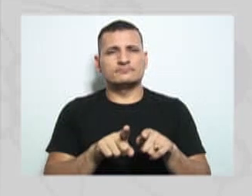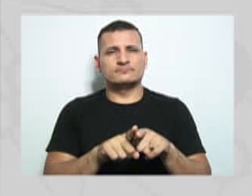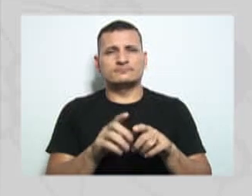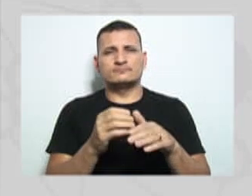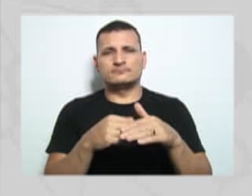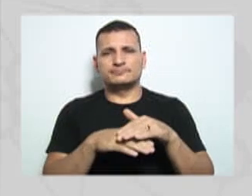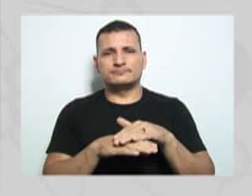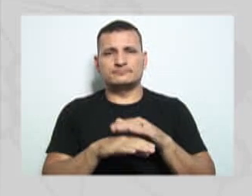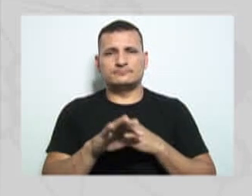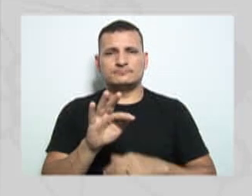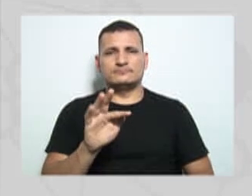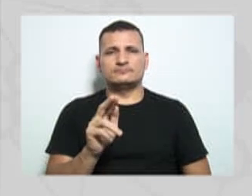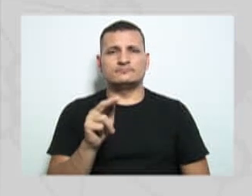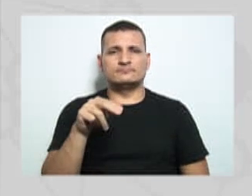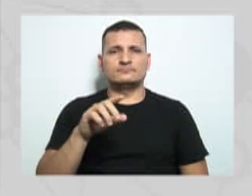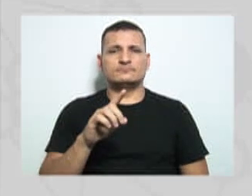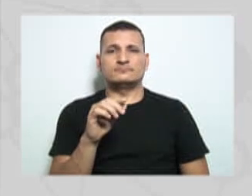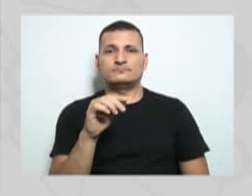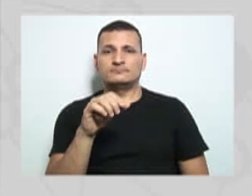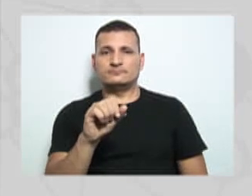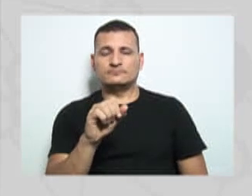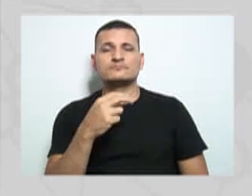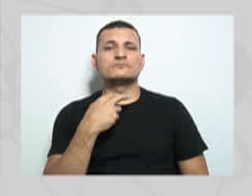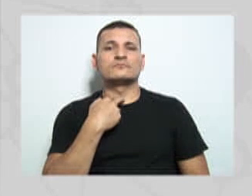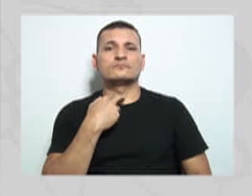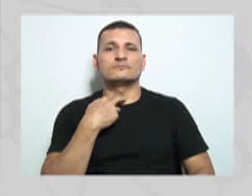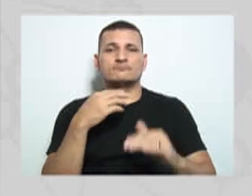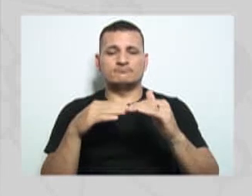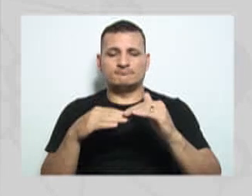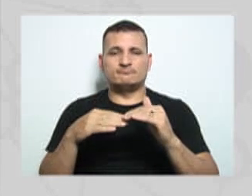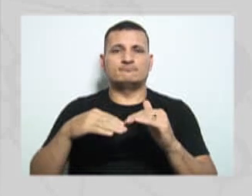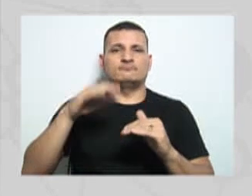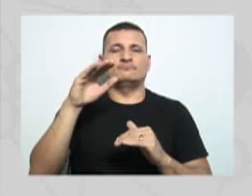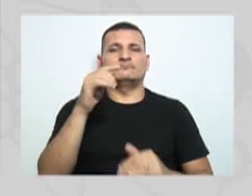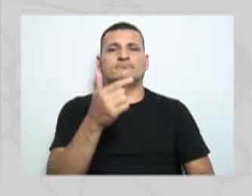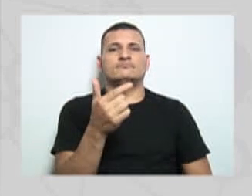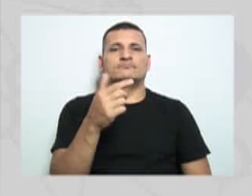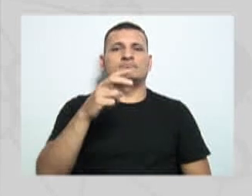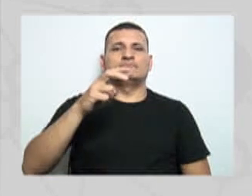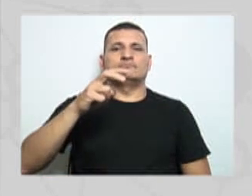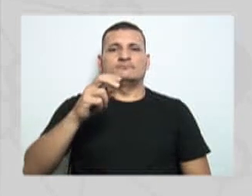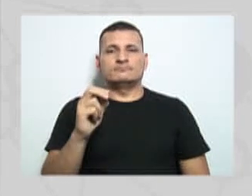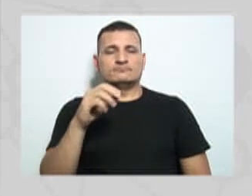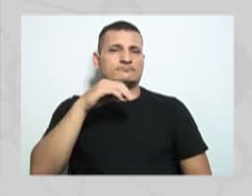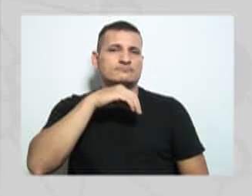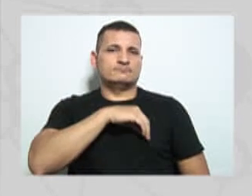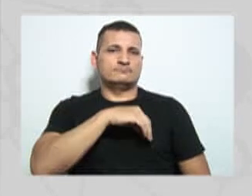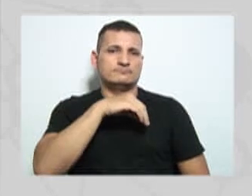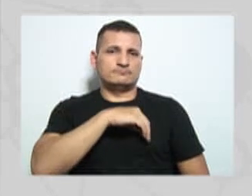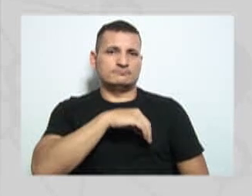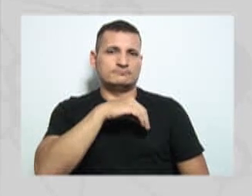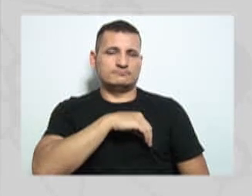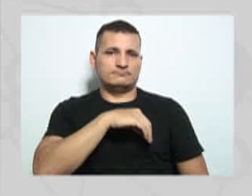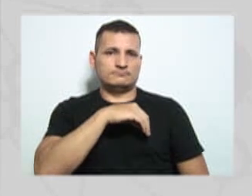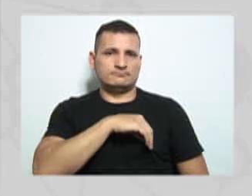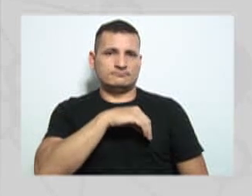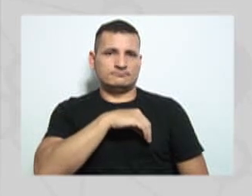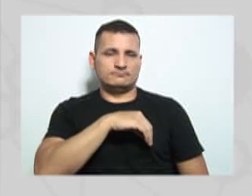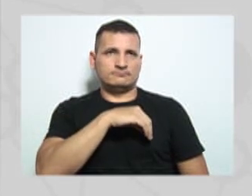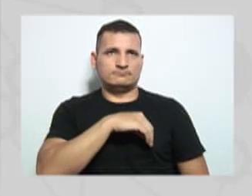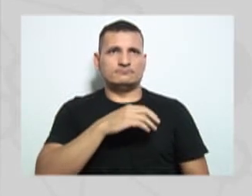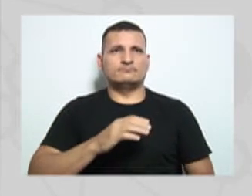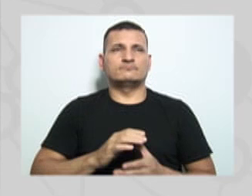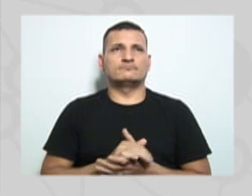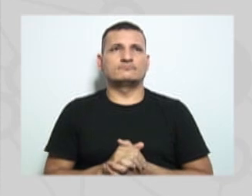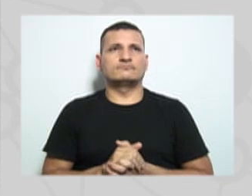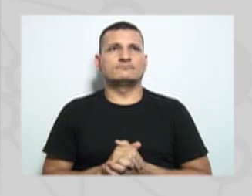fundos não exceder a 250 salários mínimos e 50% se aquele for superior.